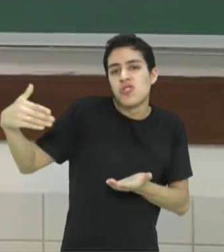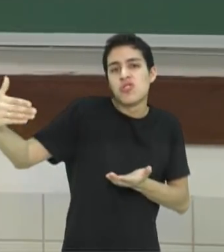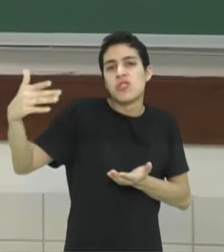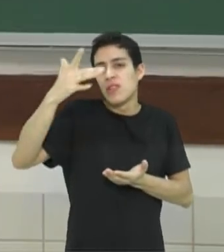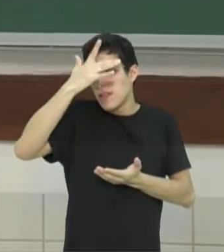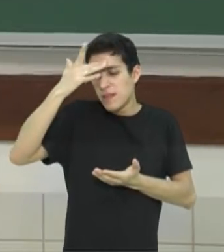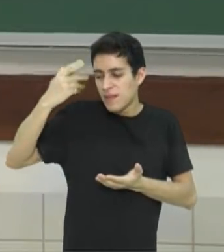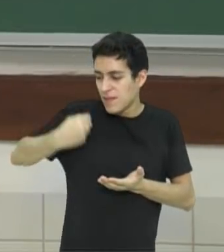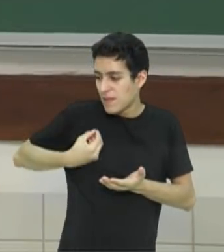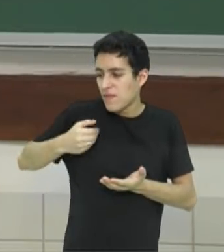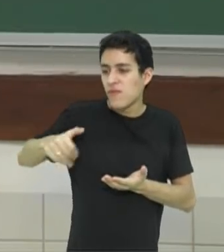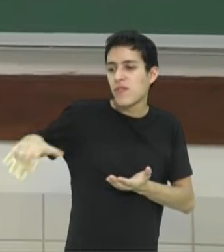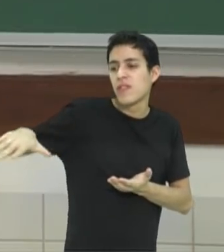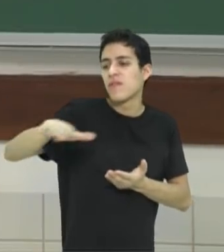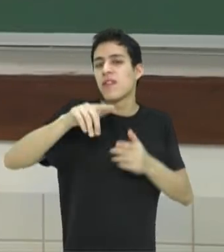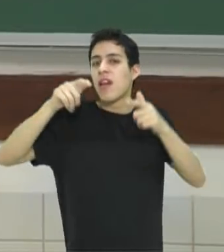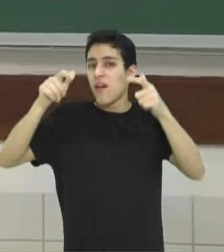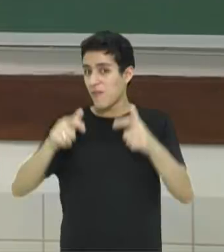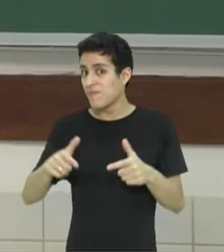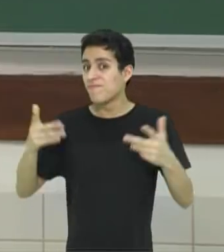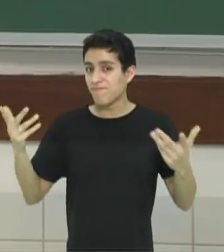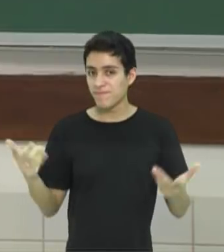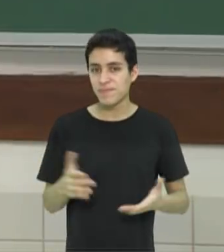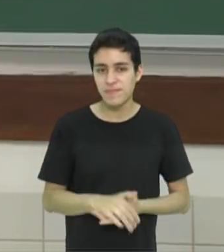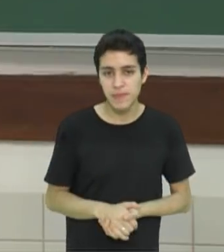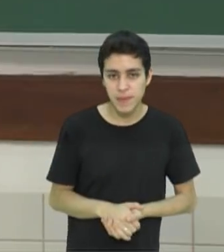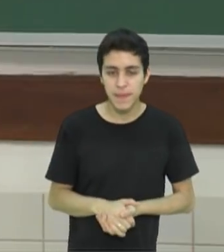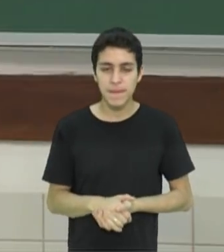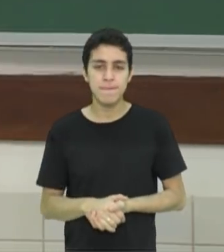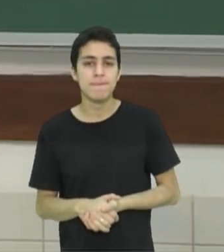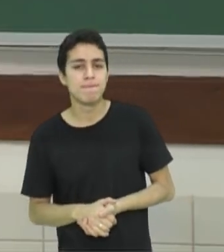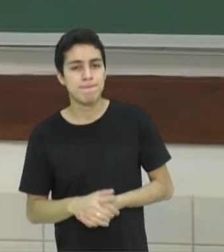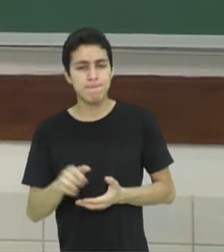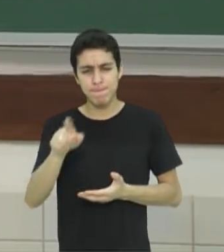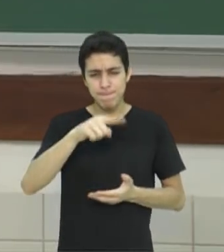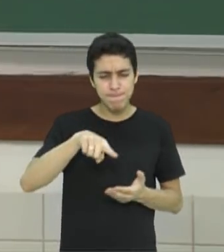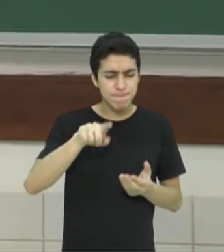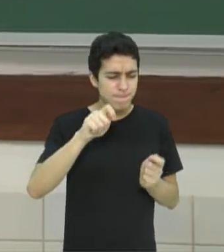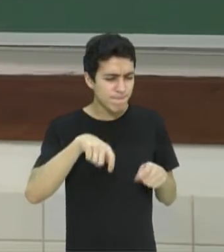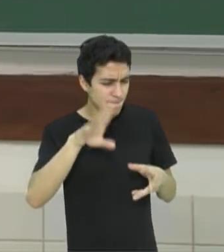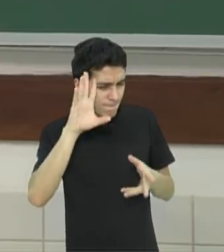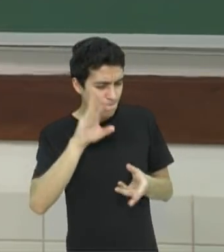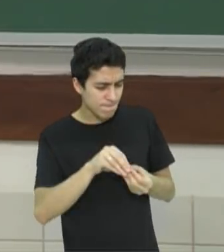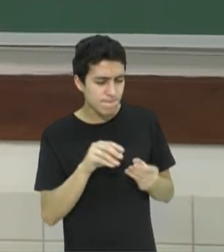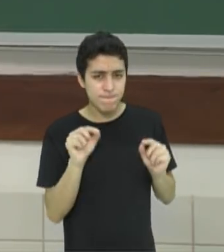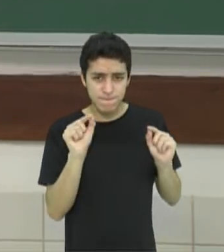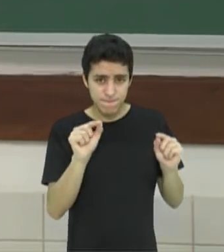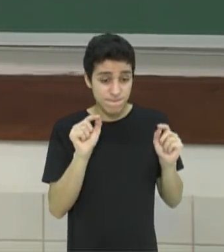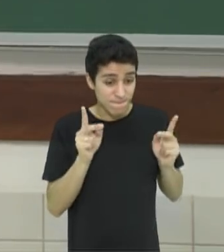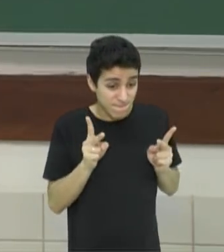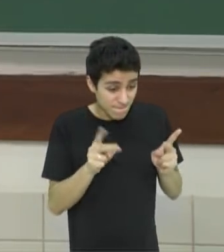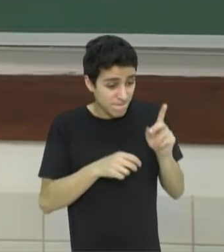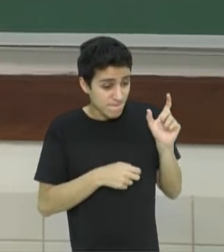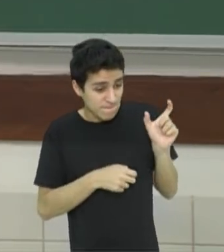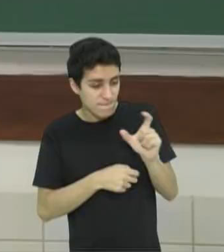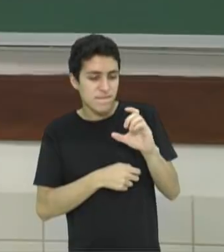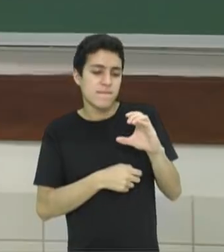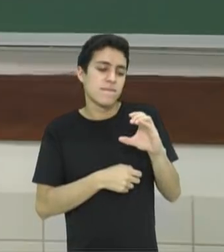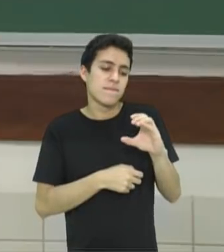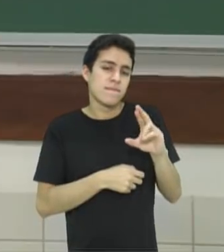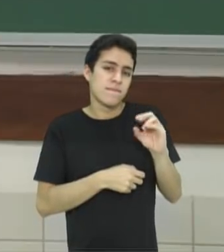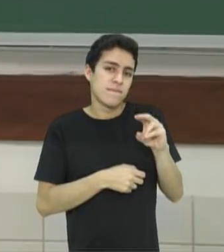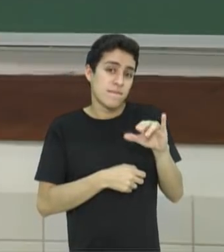que vivem nessa terra encantada, não é? Então, você pode entender que sempre que a palavra